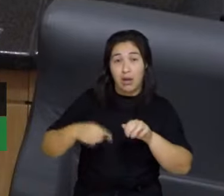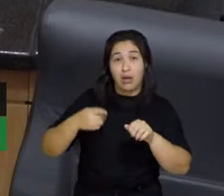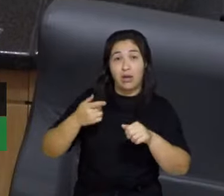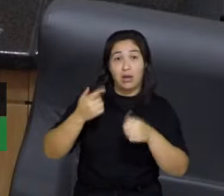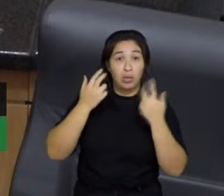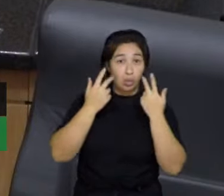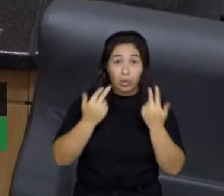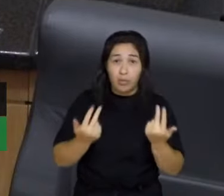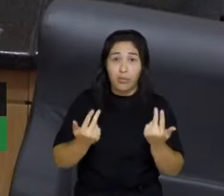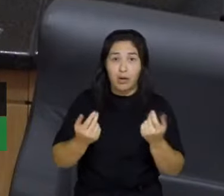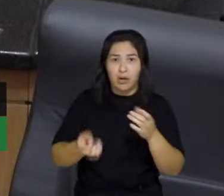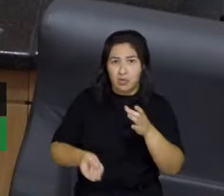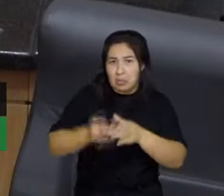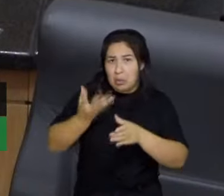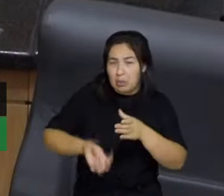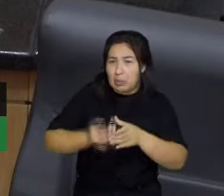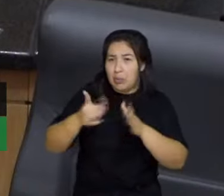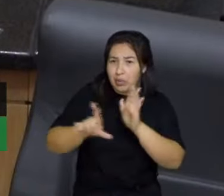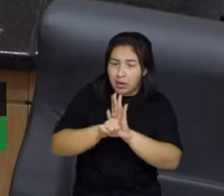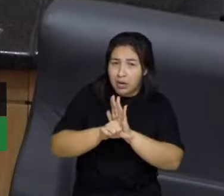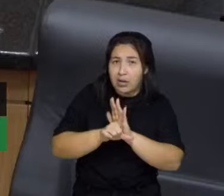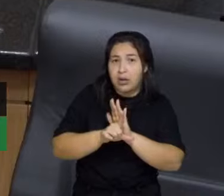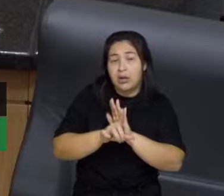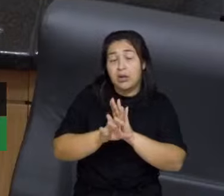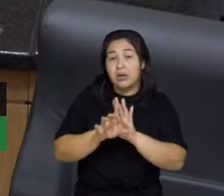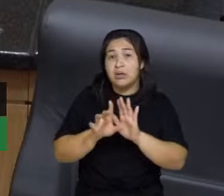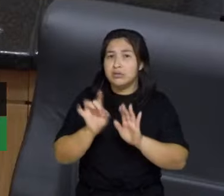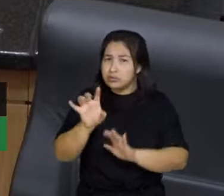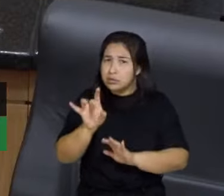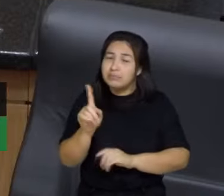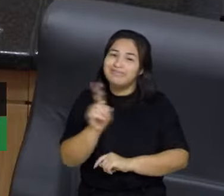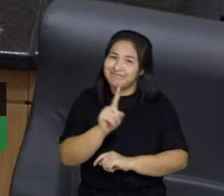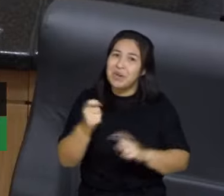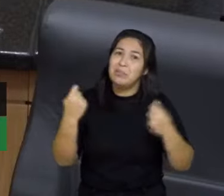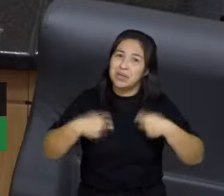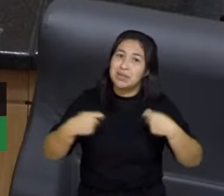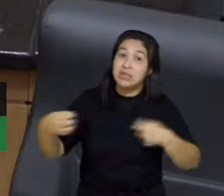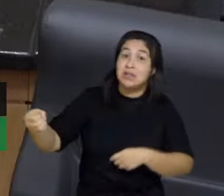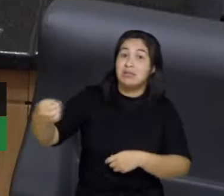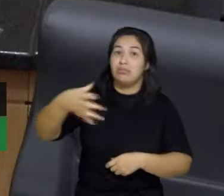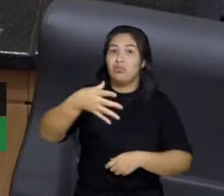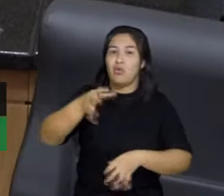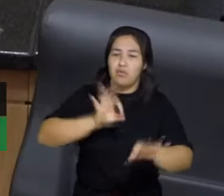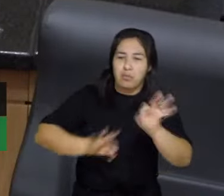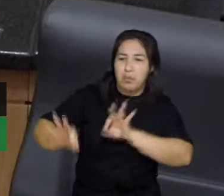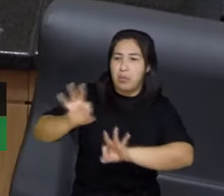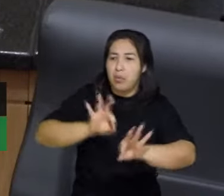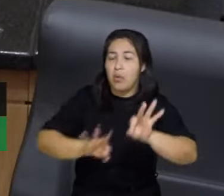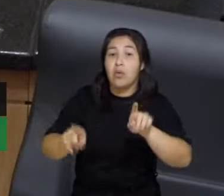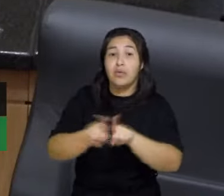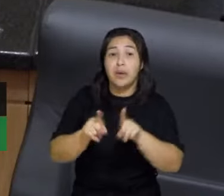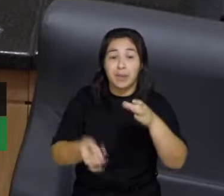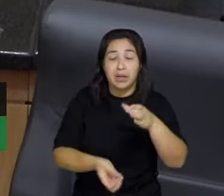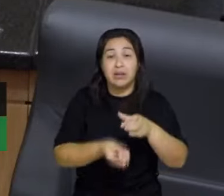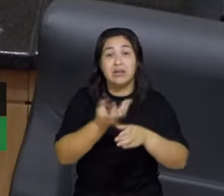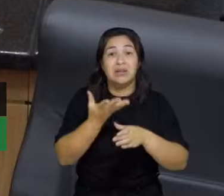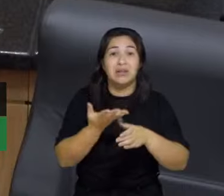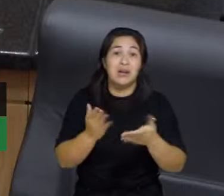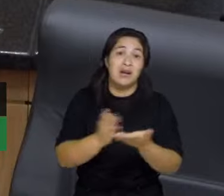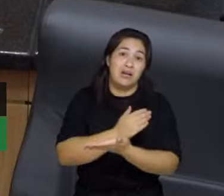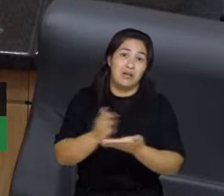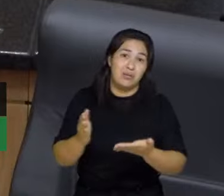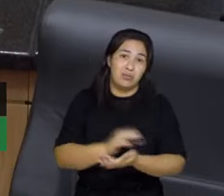Não só criar novas legislações, mas atualizar as que são... que, na verdade, mais atrapalham do que efetivamente